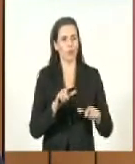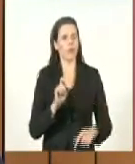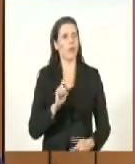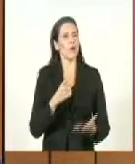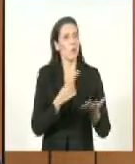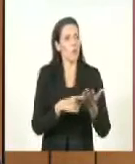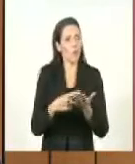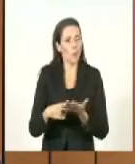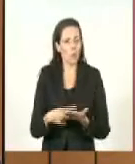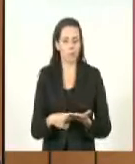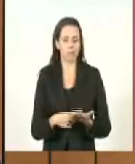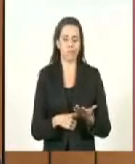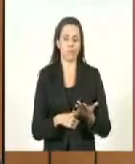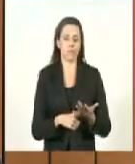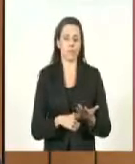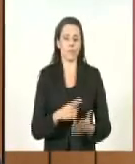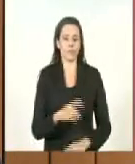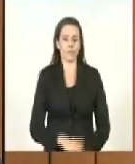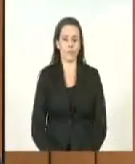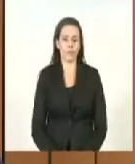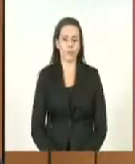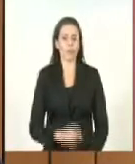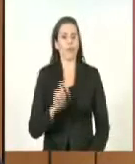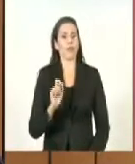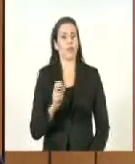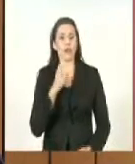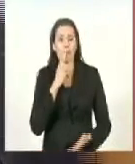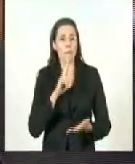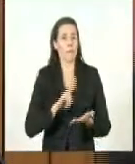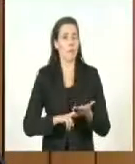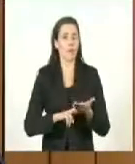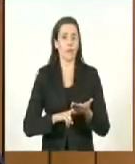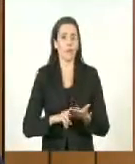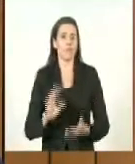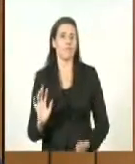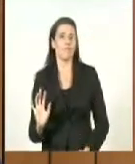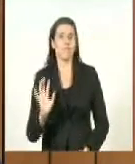pois a multa é astronômica e impagável.